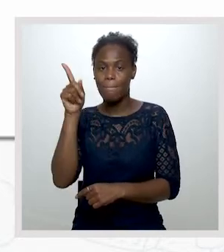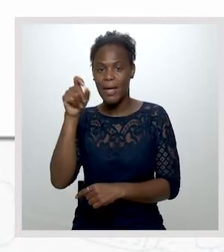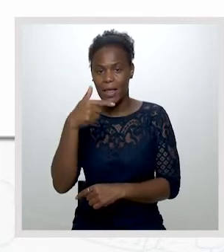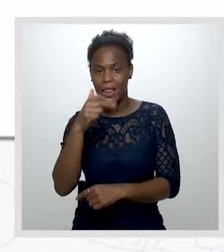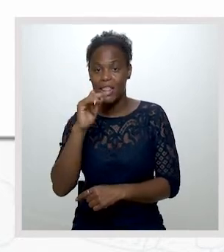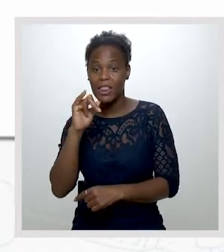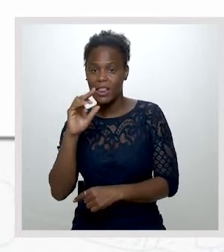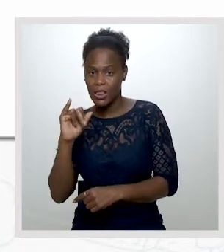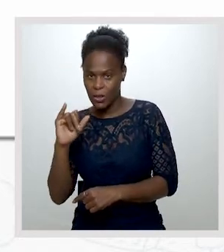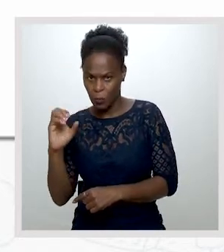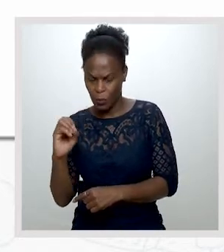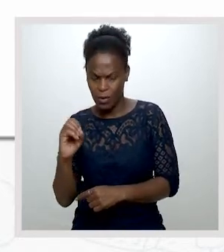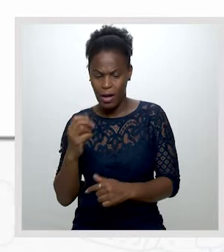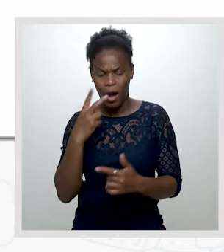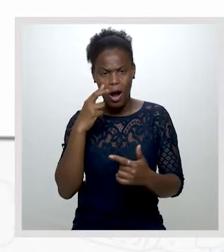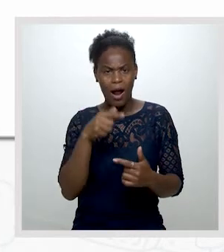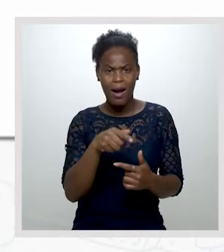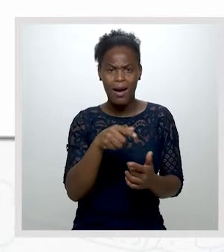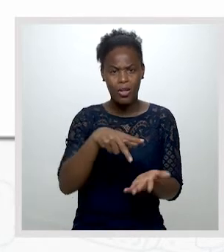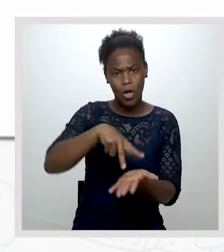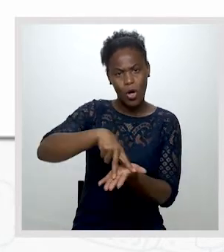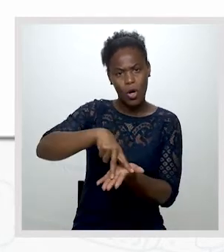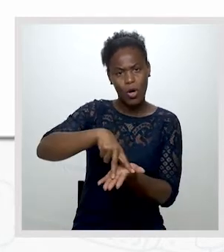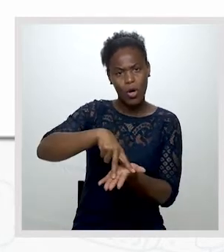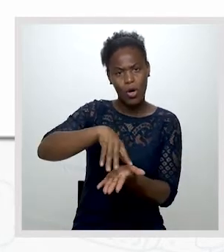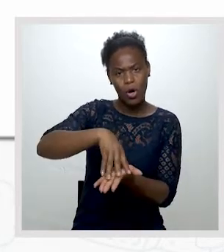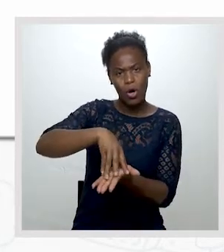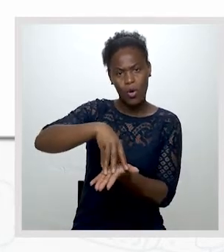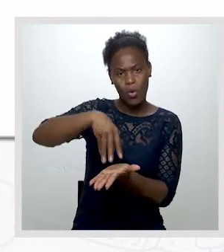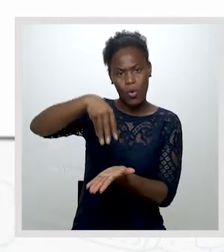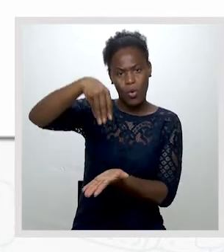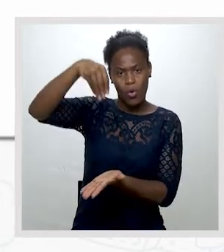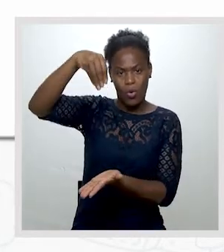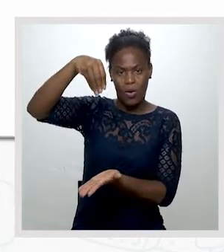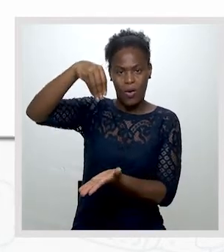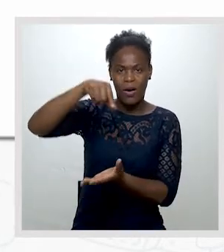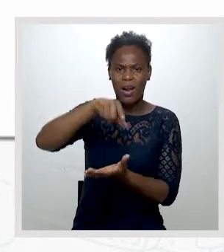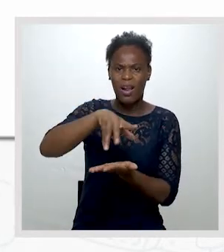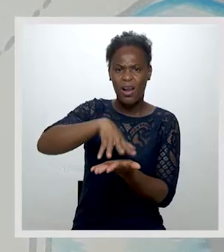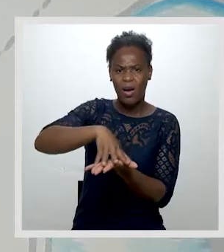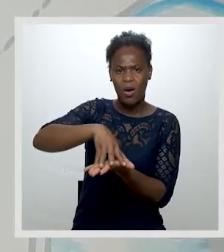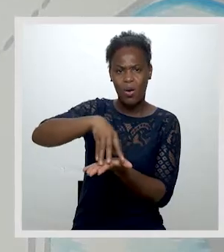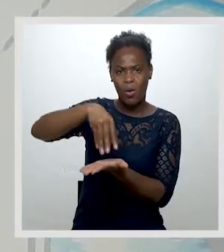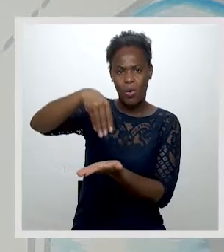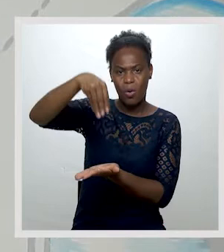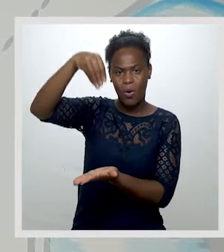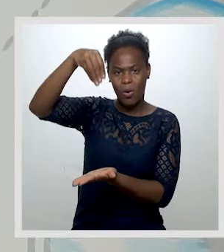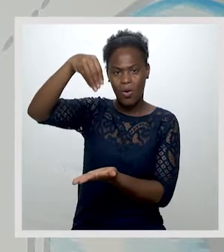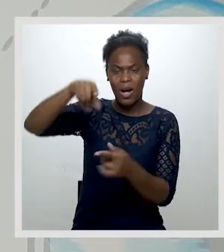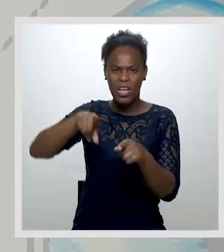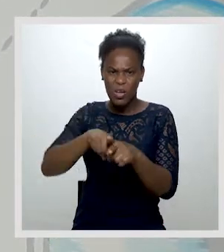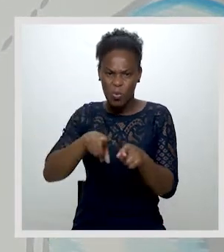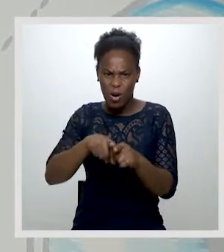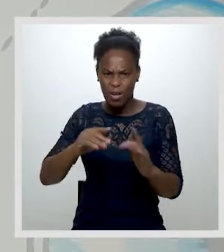Temos o cone. Reparem no cone. Será que o cone é igual à